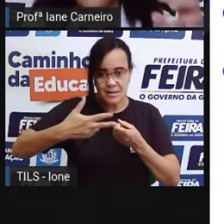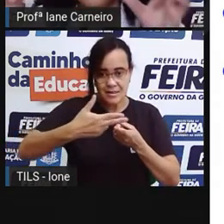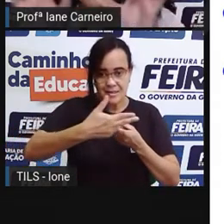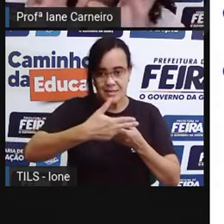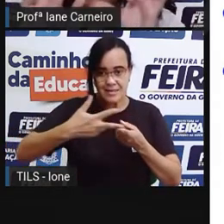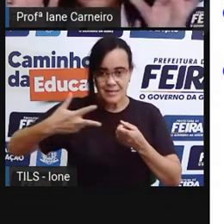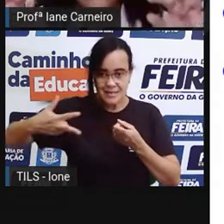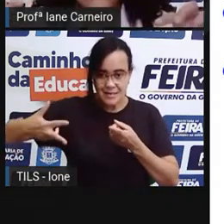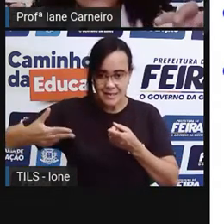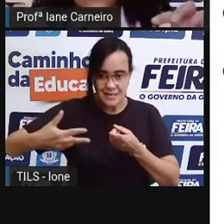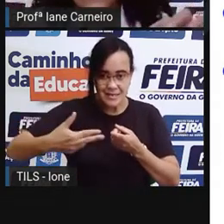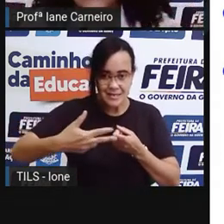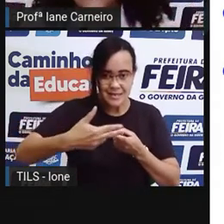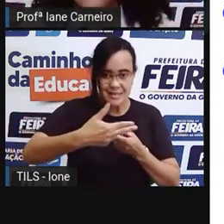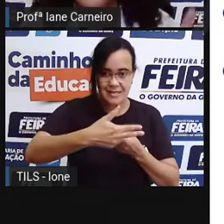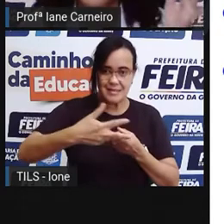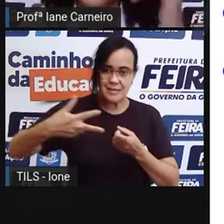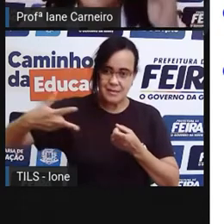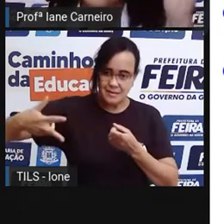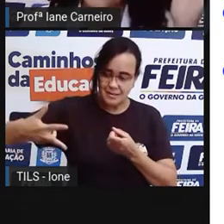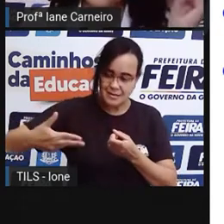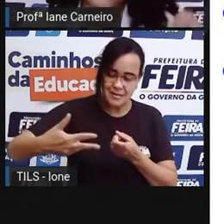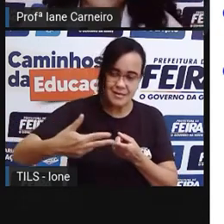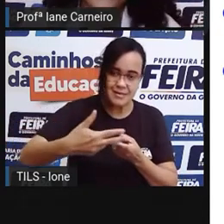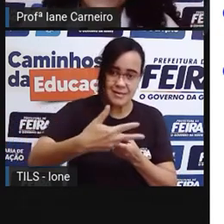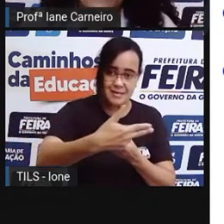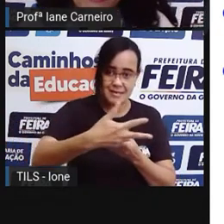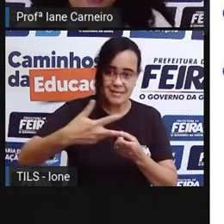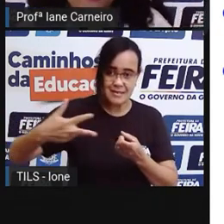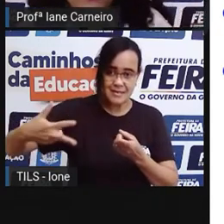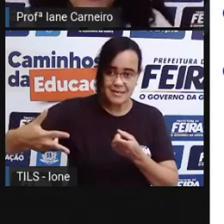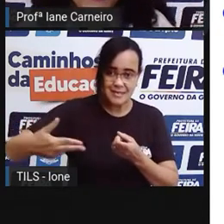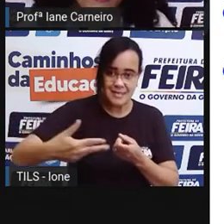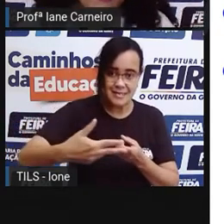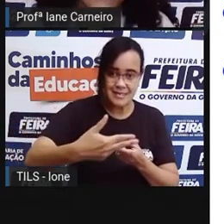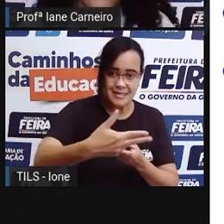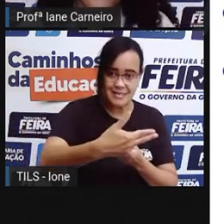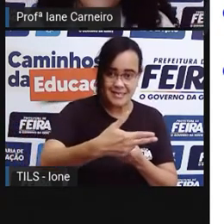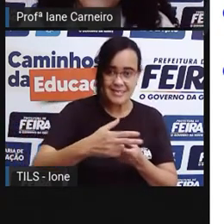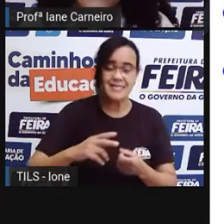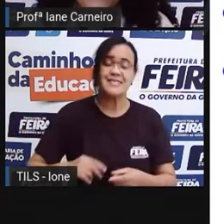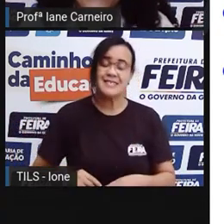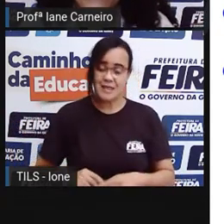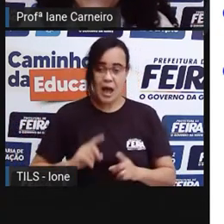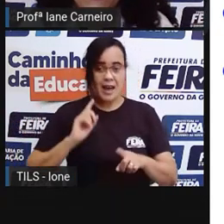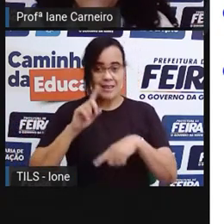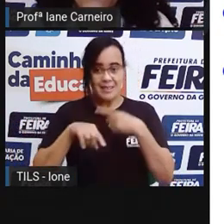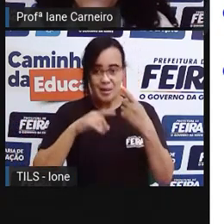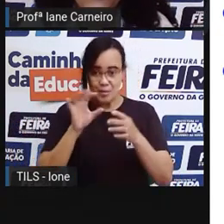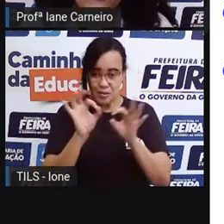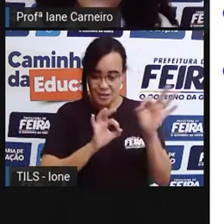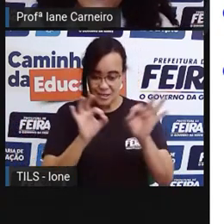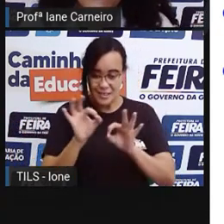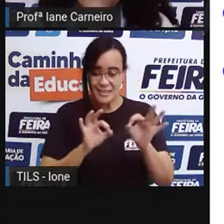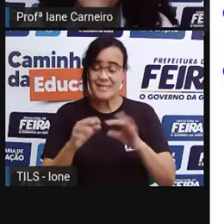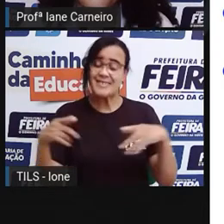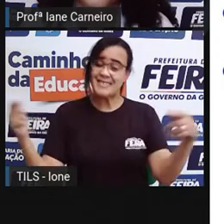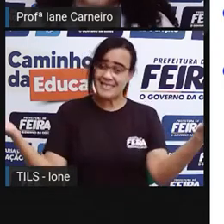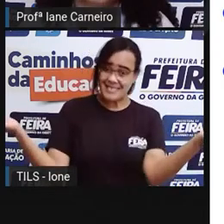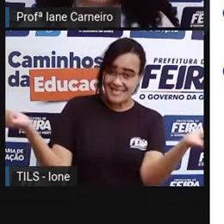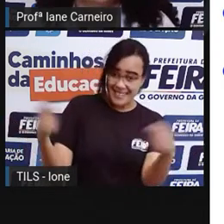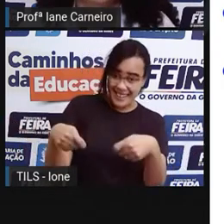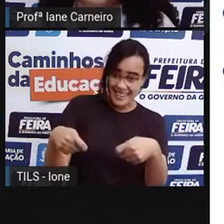picolé. Corta as tirinhas, né? E aí o resto a prova vai explicar para você nesse instante como é que você vai fazer a pintura, tá